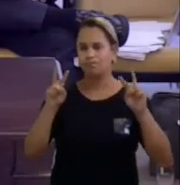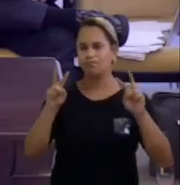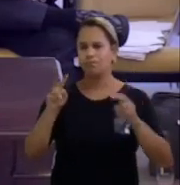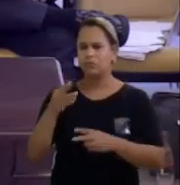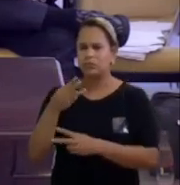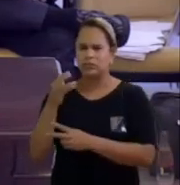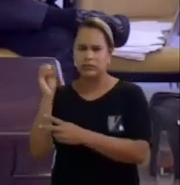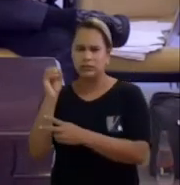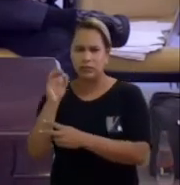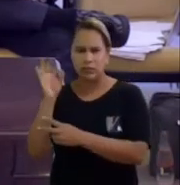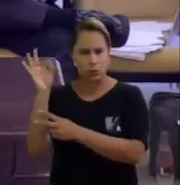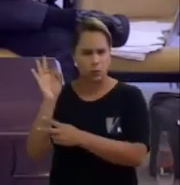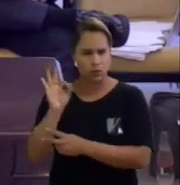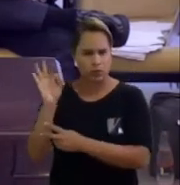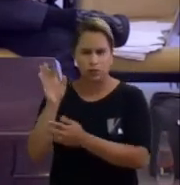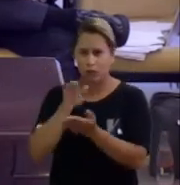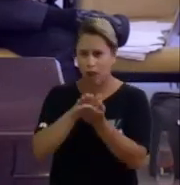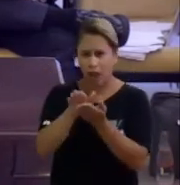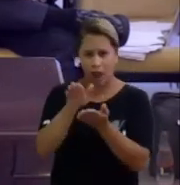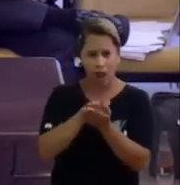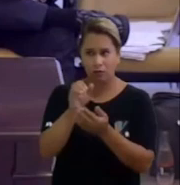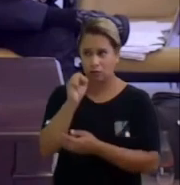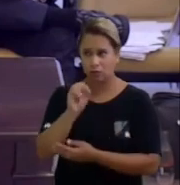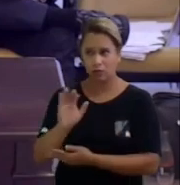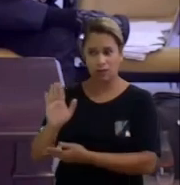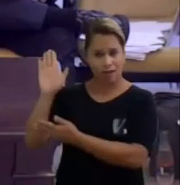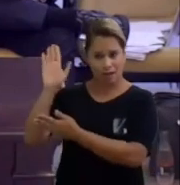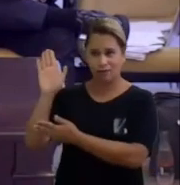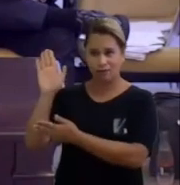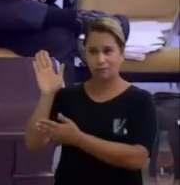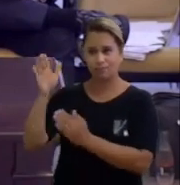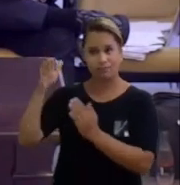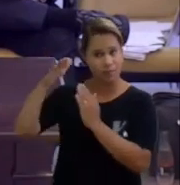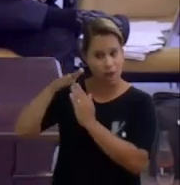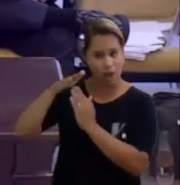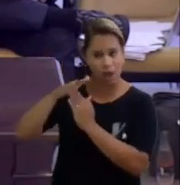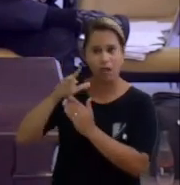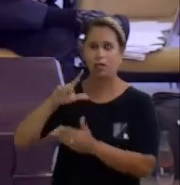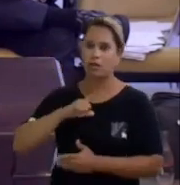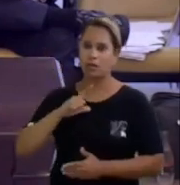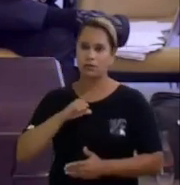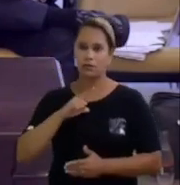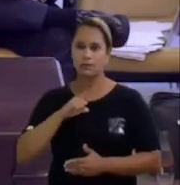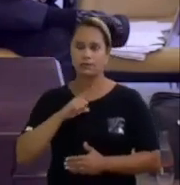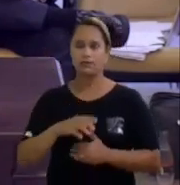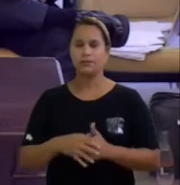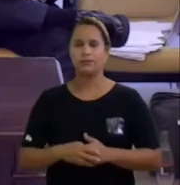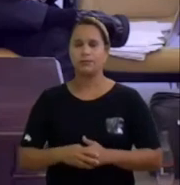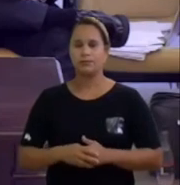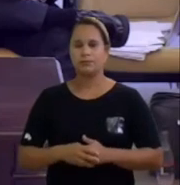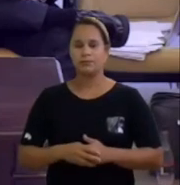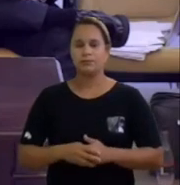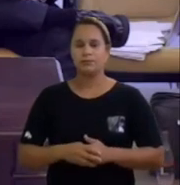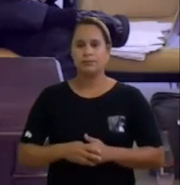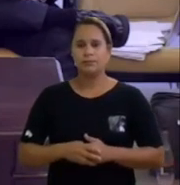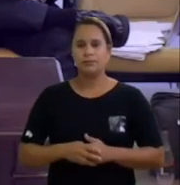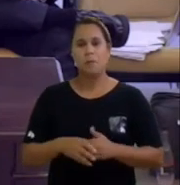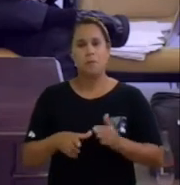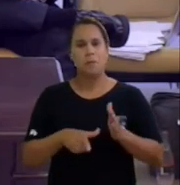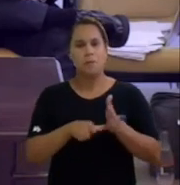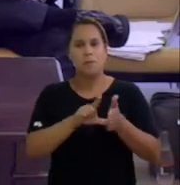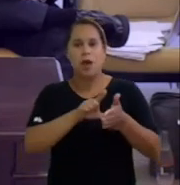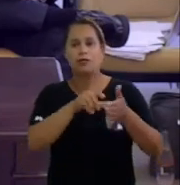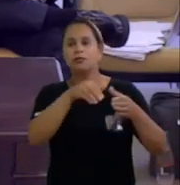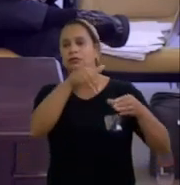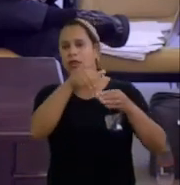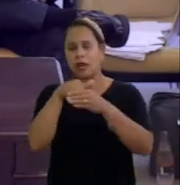30% do gasto do candidato mediano, do teto de gasto do candidato mediano, seria razoável em pré-campanha. Bom, o